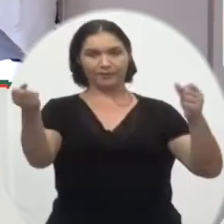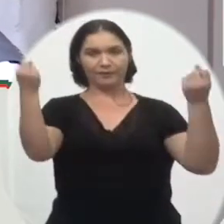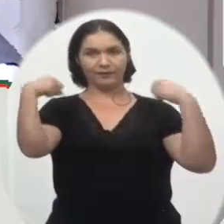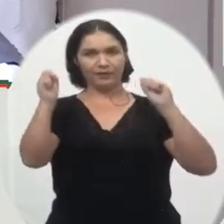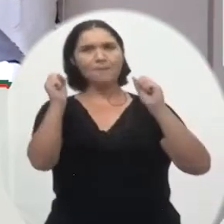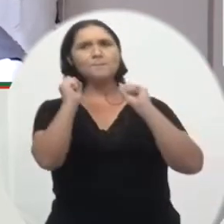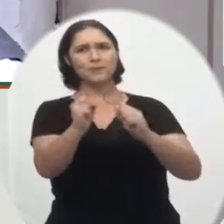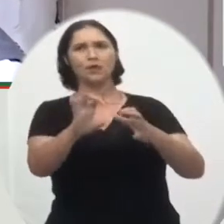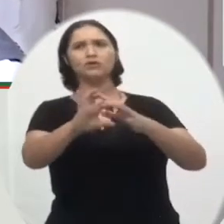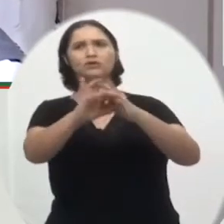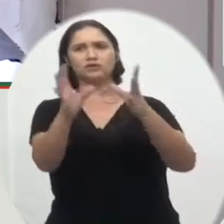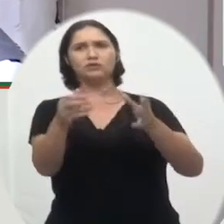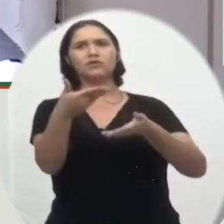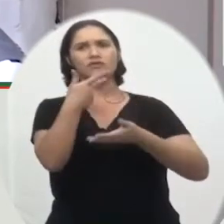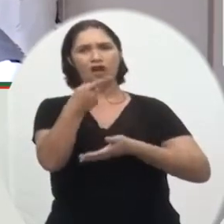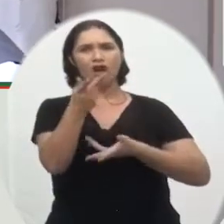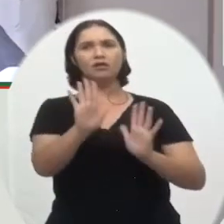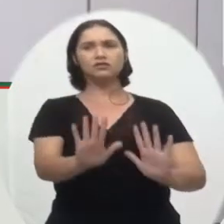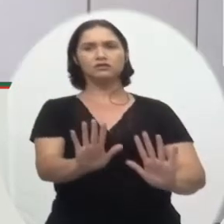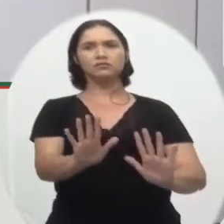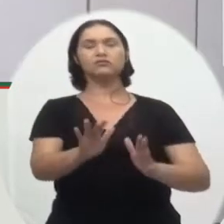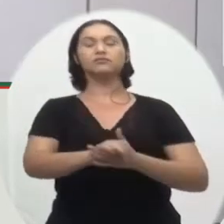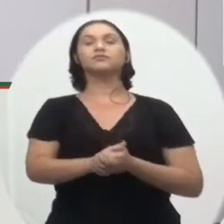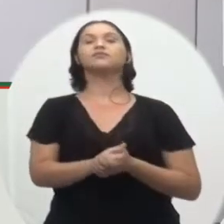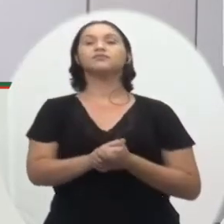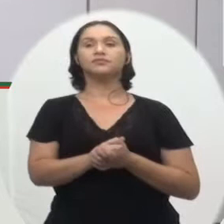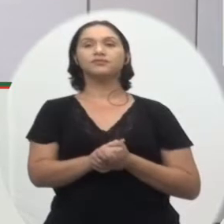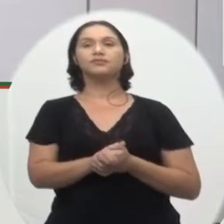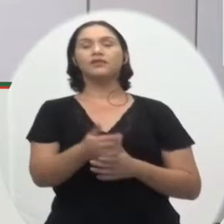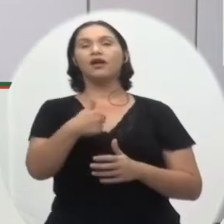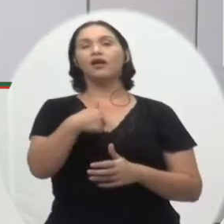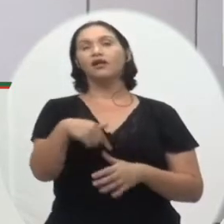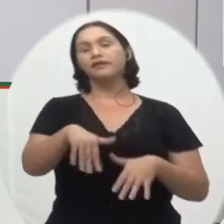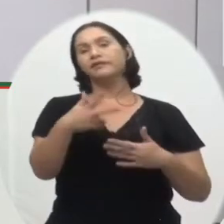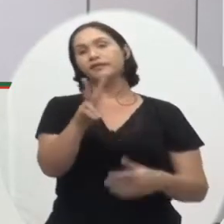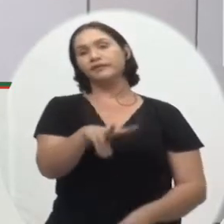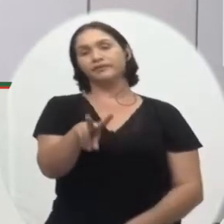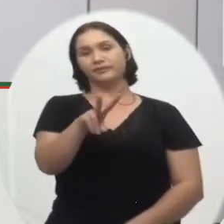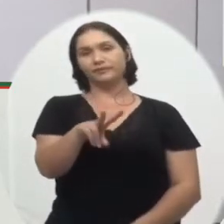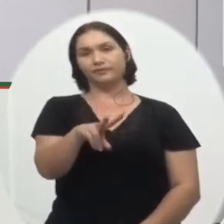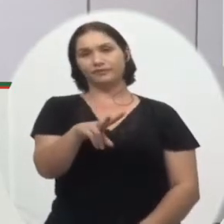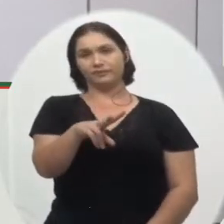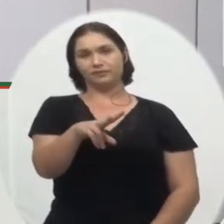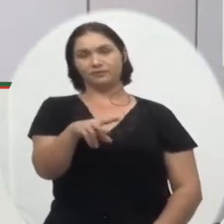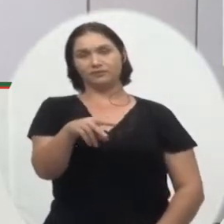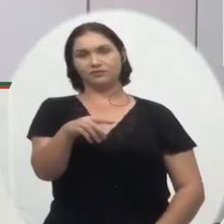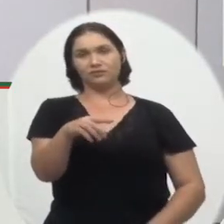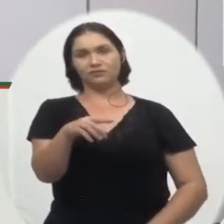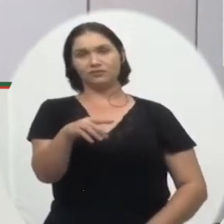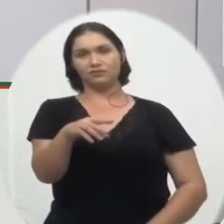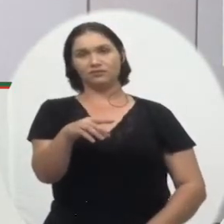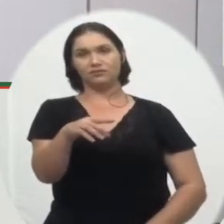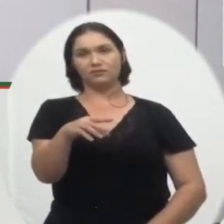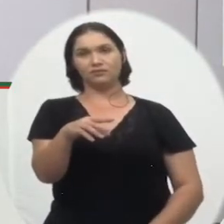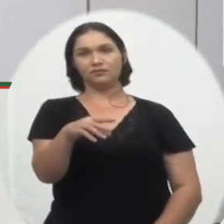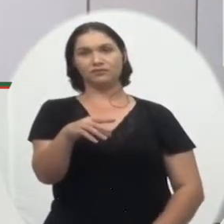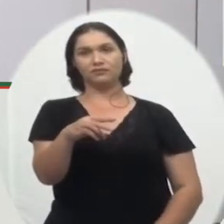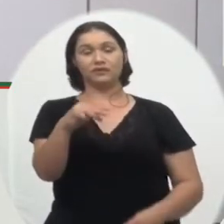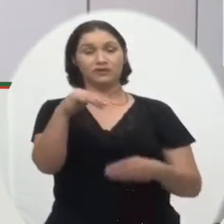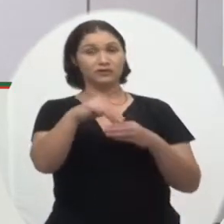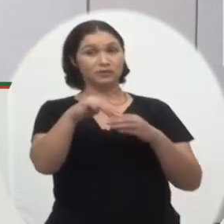que eu dou uma parte. Aliás, vereador, eu acho que se o município vê o